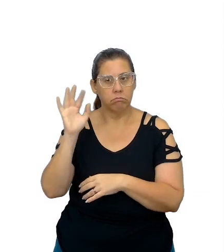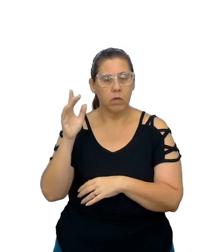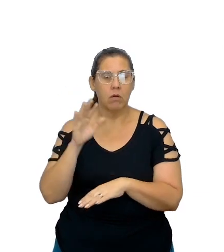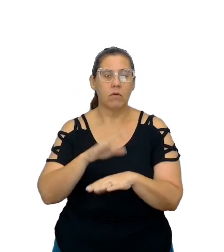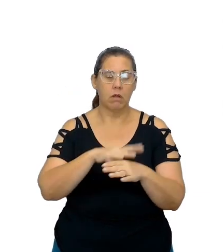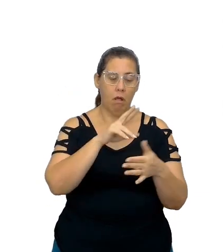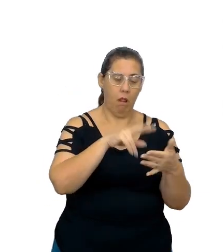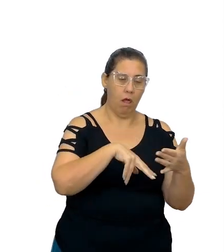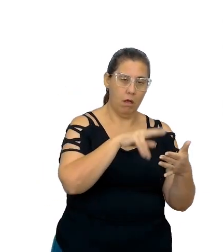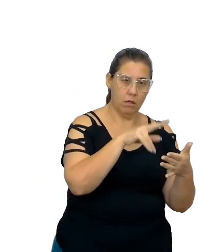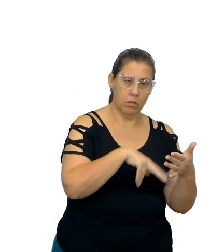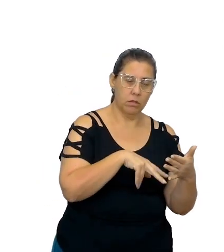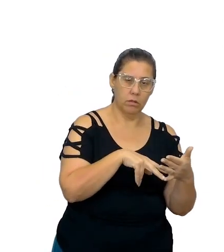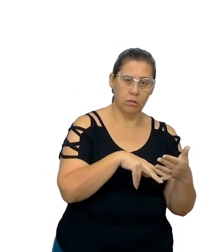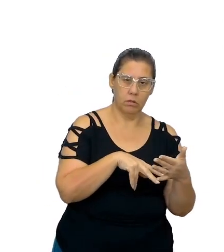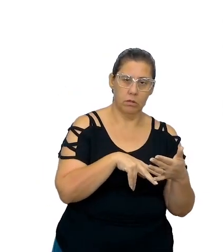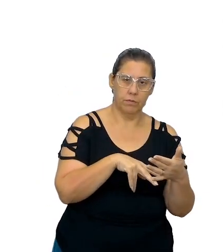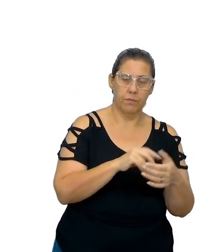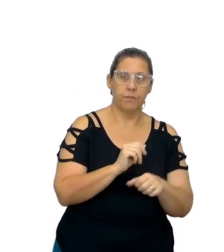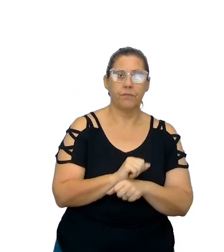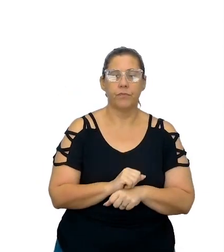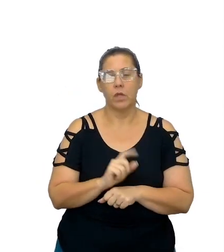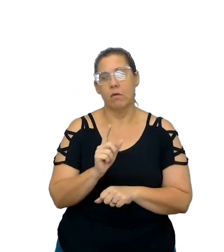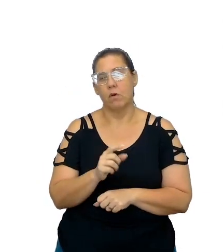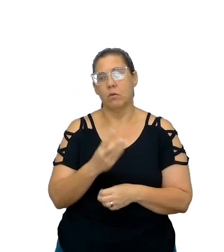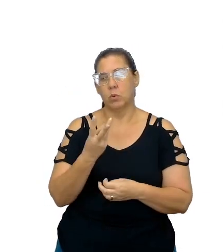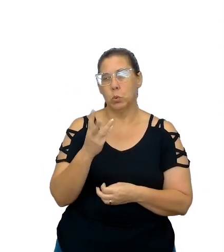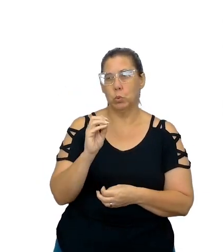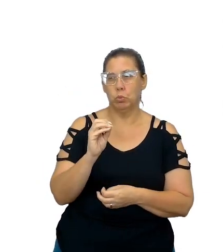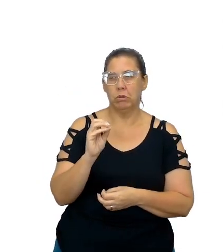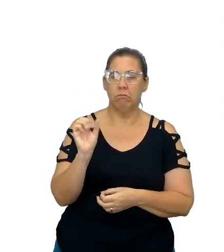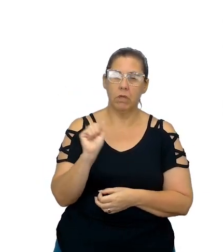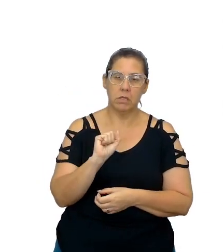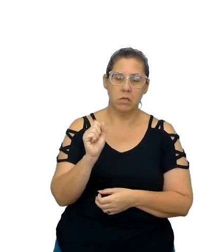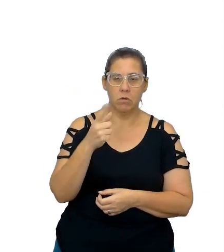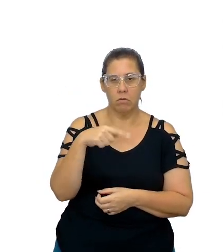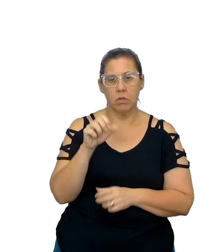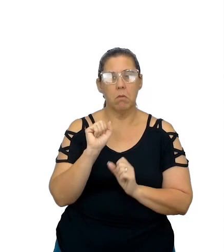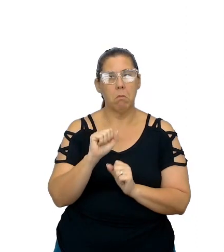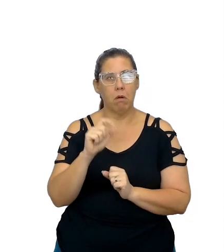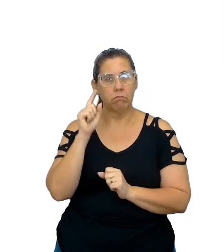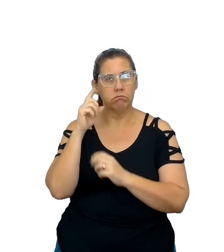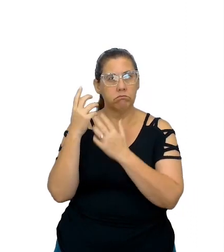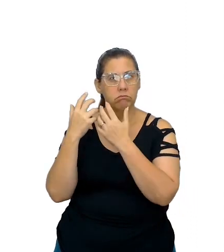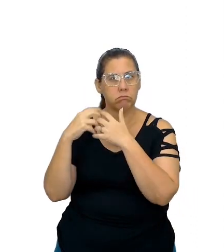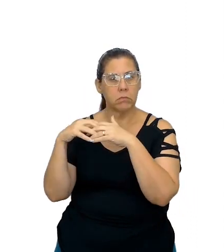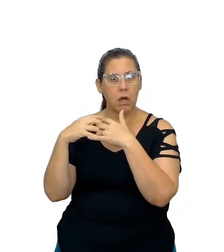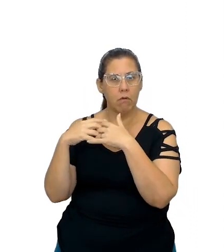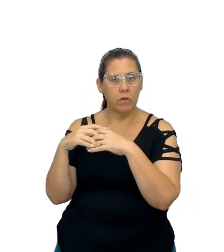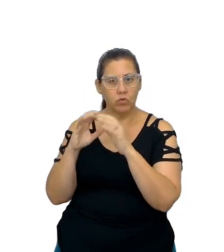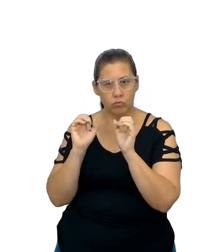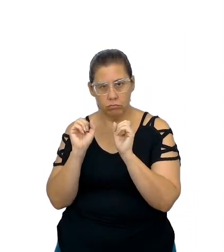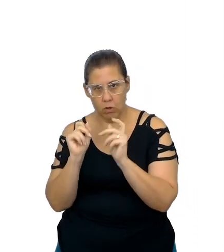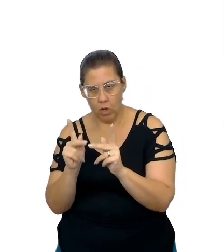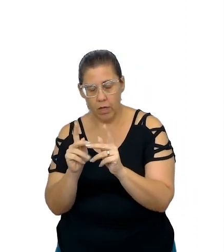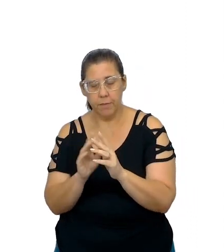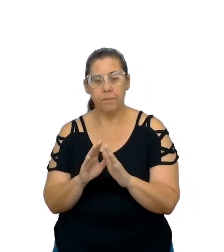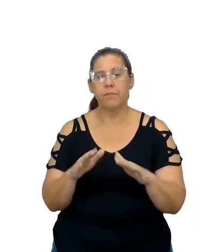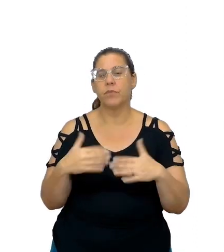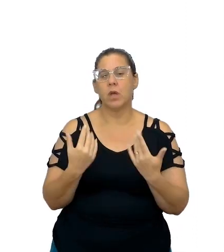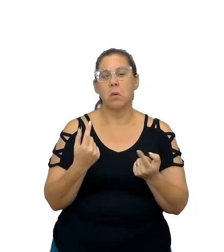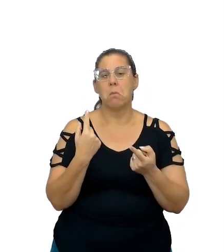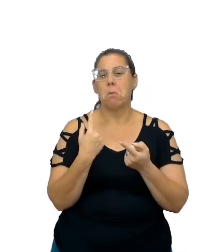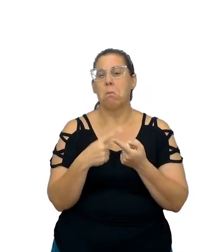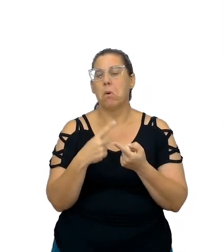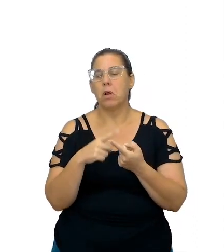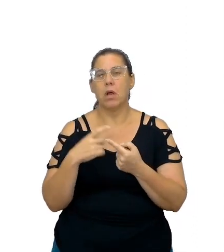fazer a leitura delas para vocês, e vou dar uns 30 segundos para que vocês possam refletir sobre elas, tá? Então, por